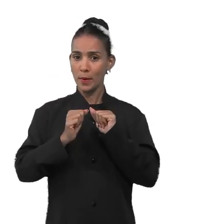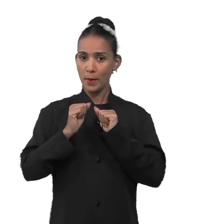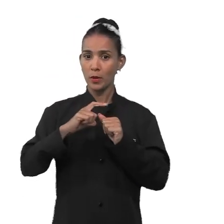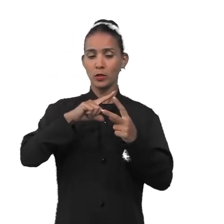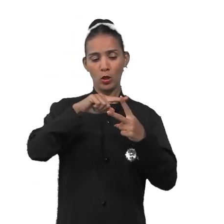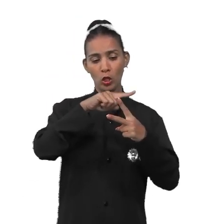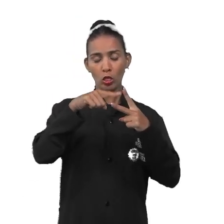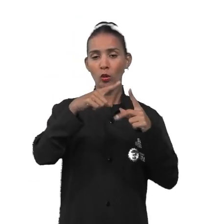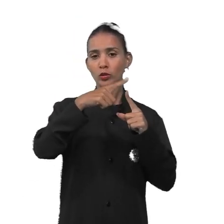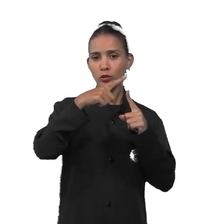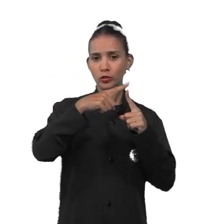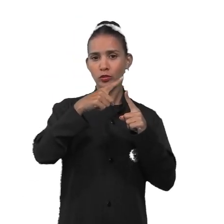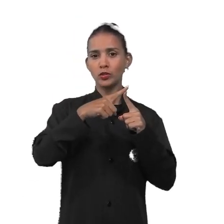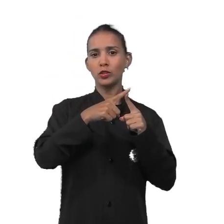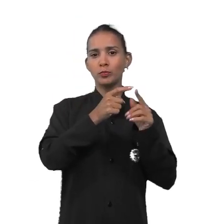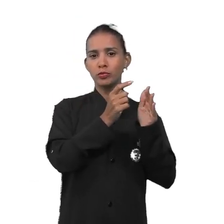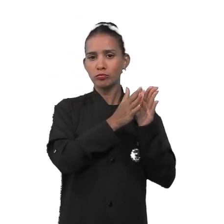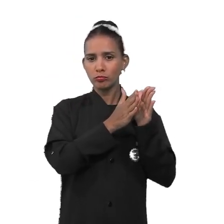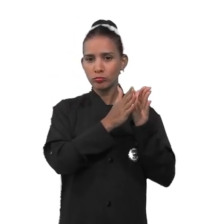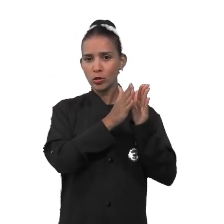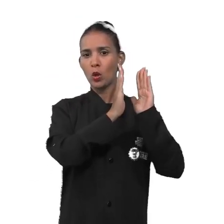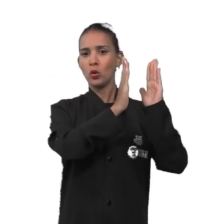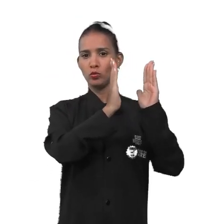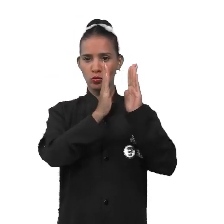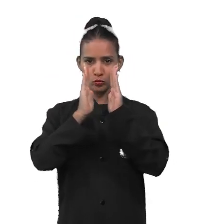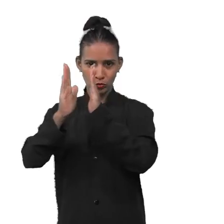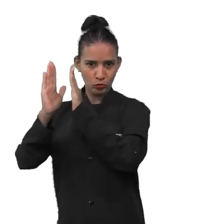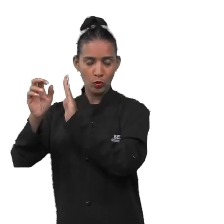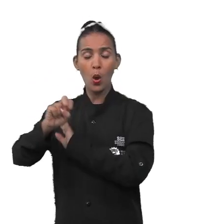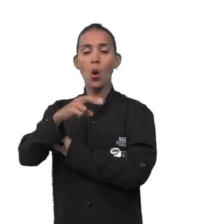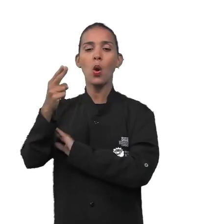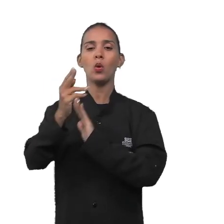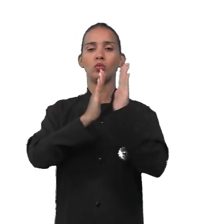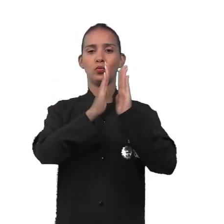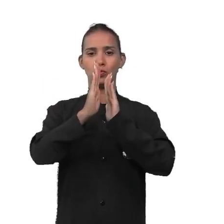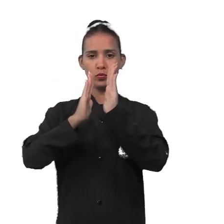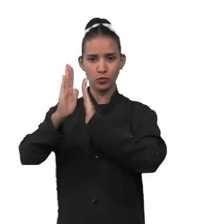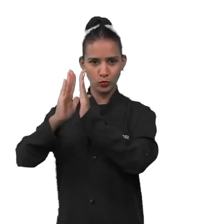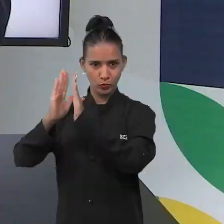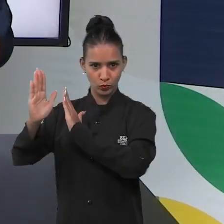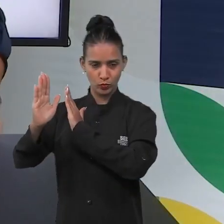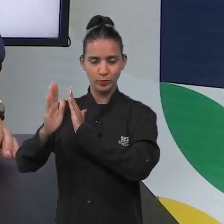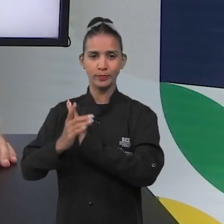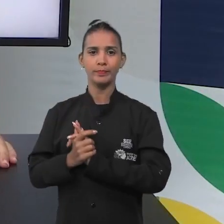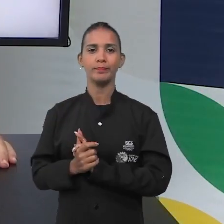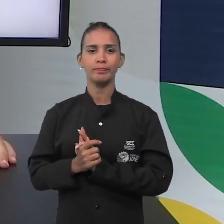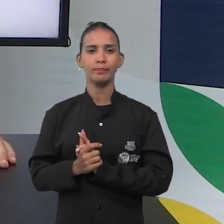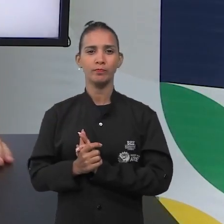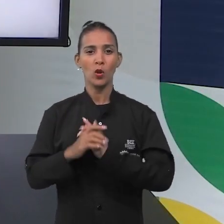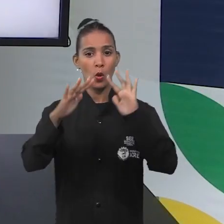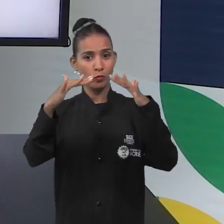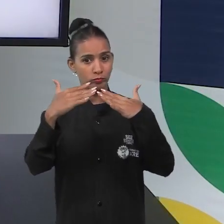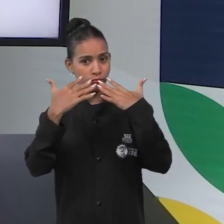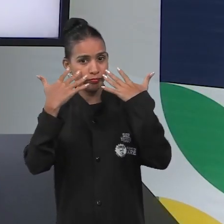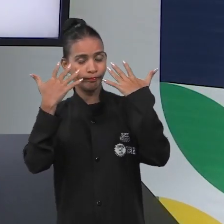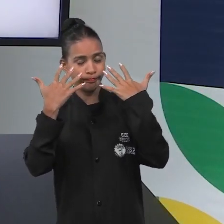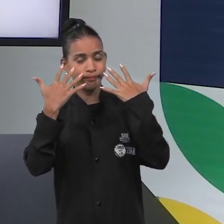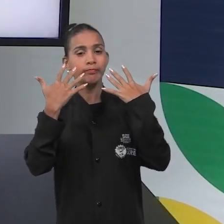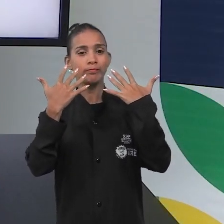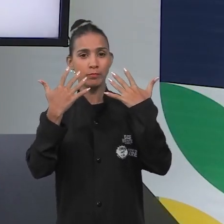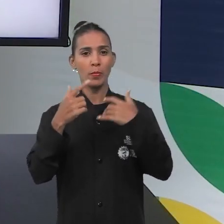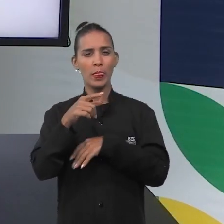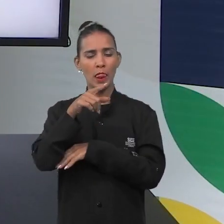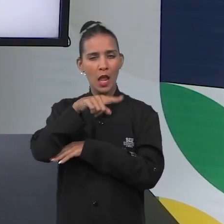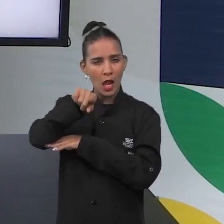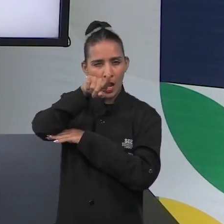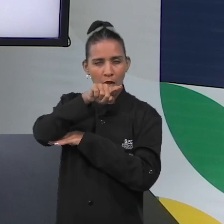agrupamento em série ou nós podemos ter agrupamento em paralelo. Pessoal, olha aqui para mim rapidinho. Na sua casa,